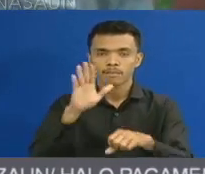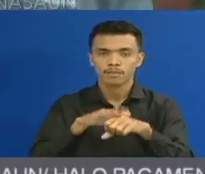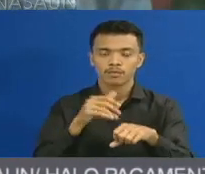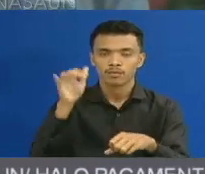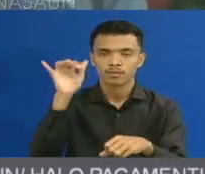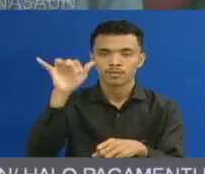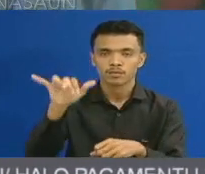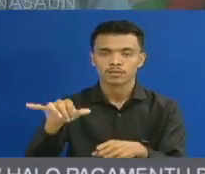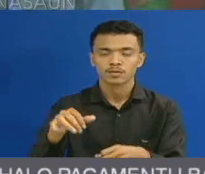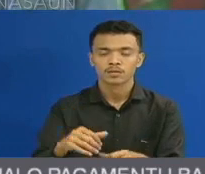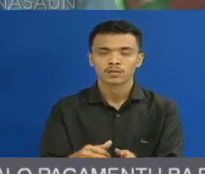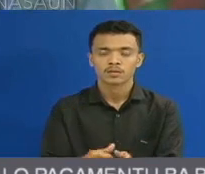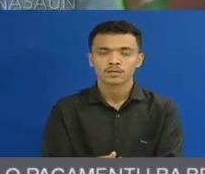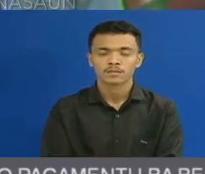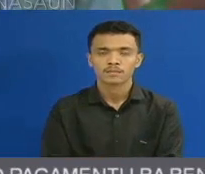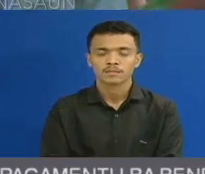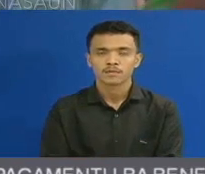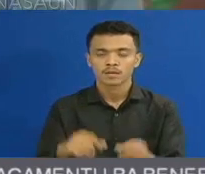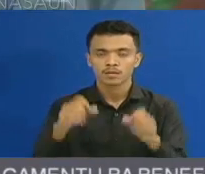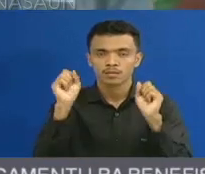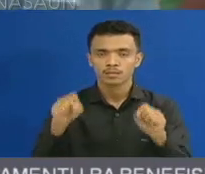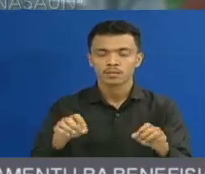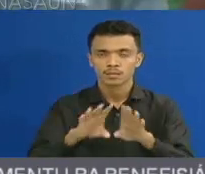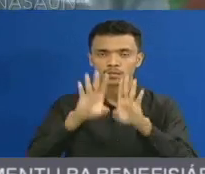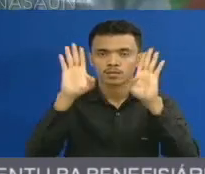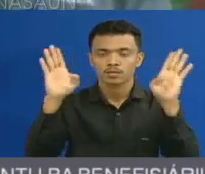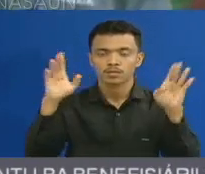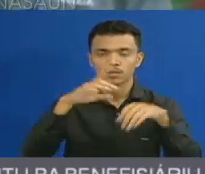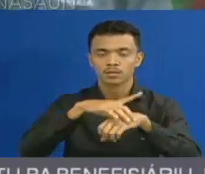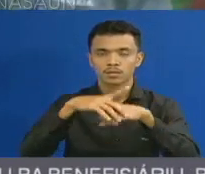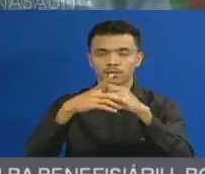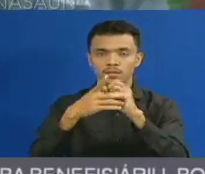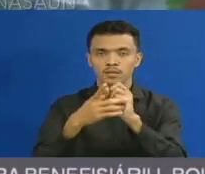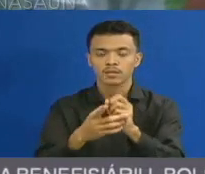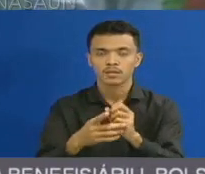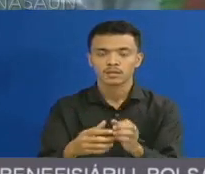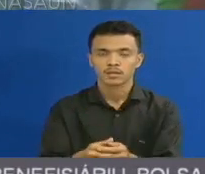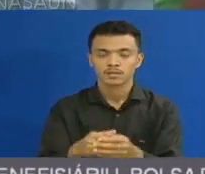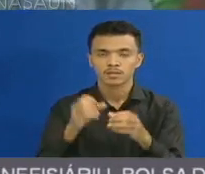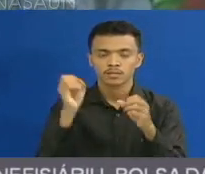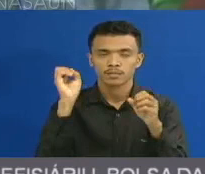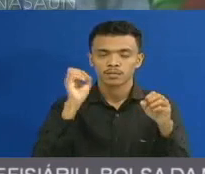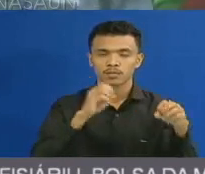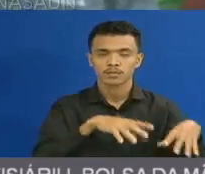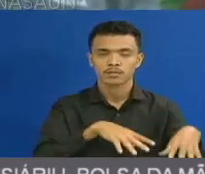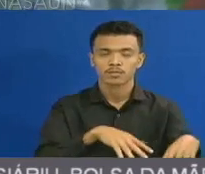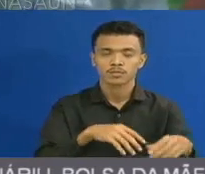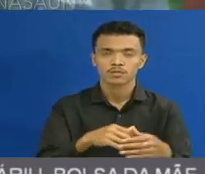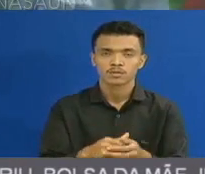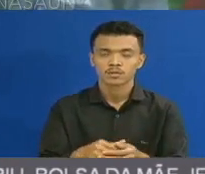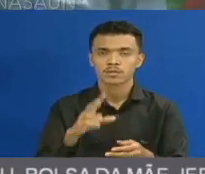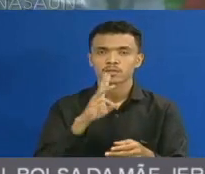bolu falsira, panu falsira para tu bele loke rain nebe durante ne abandona,